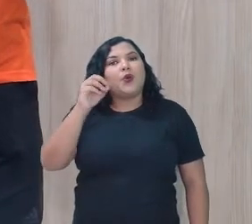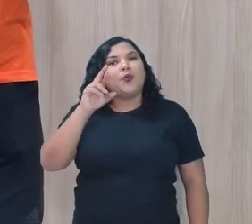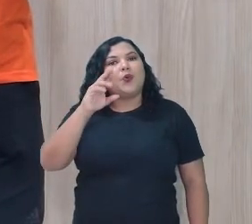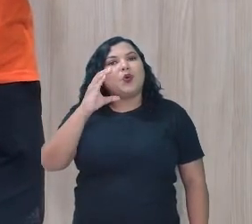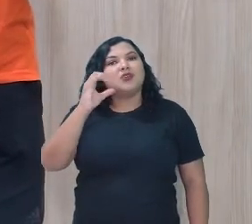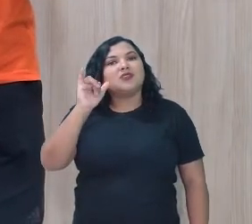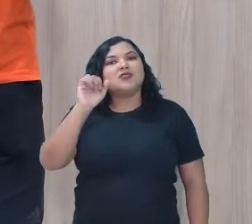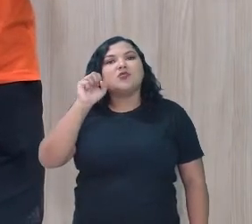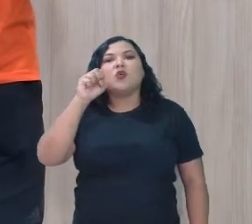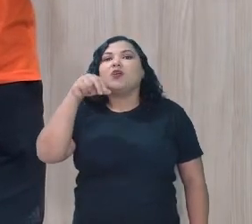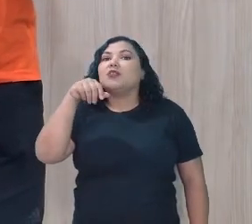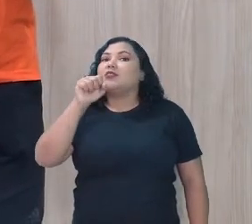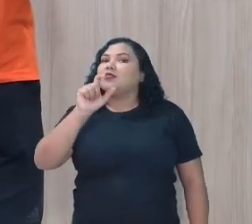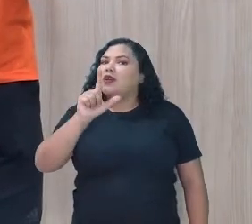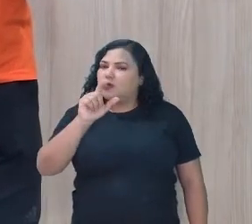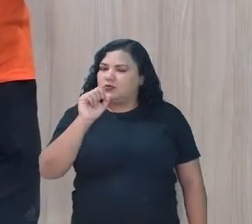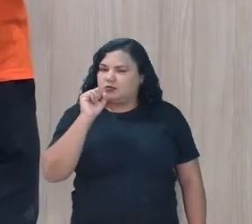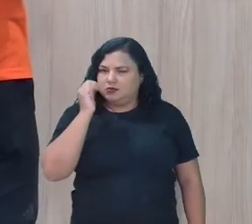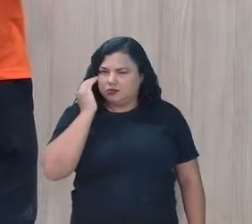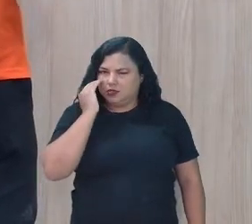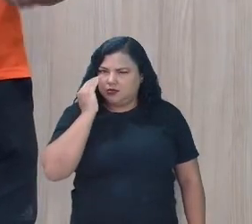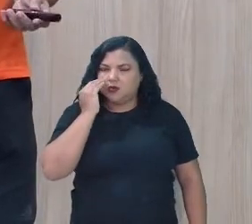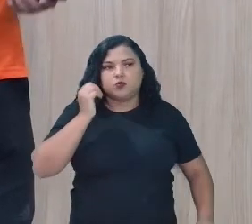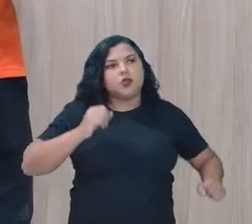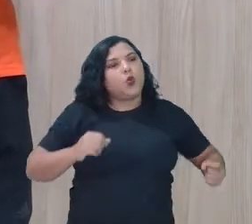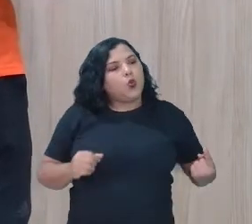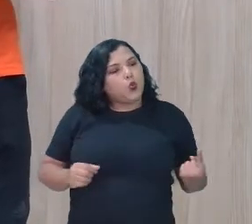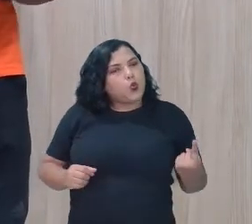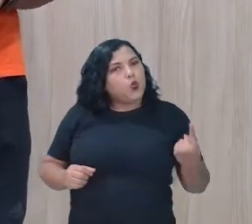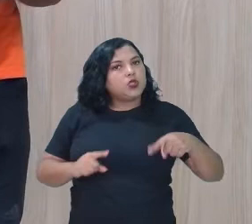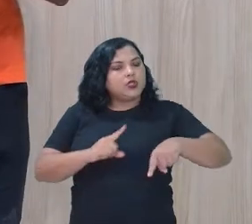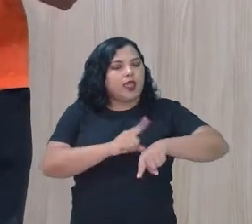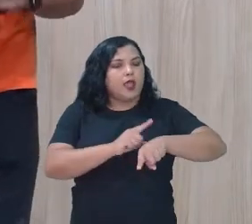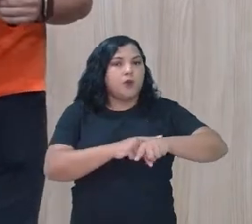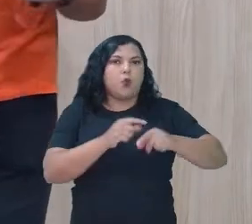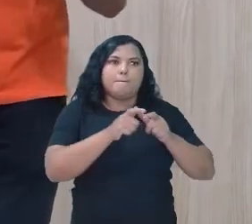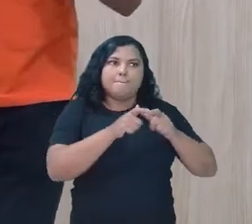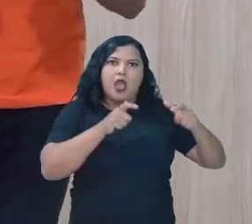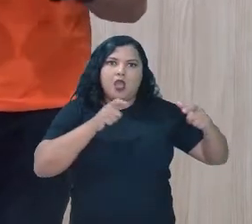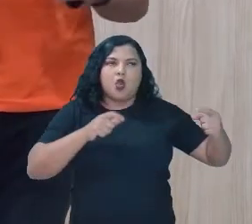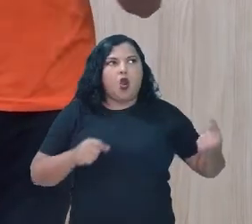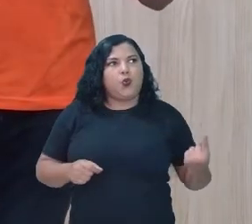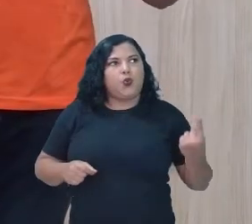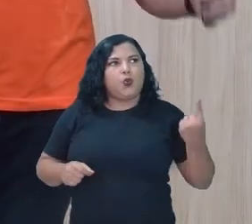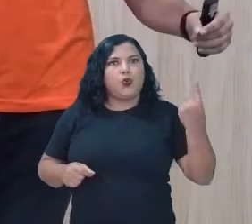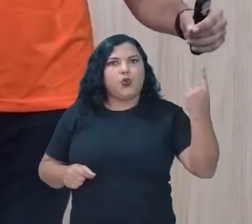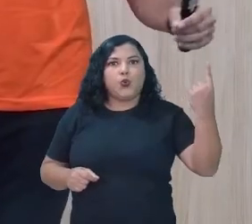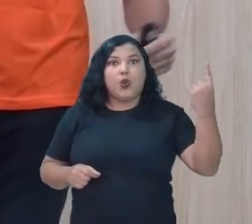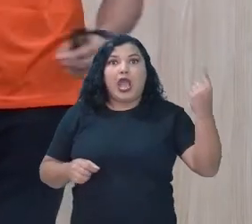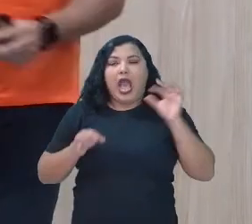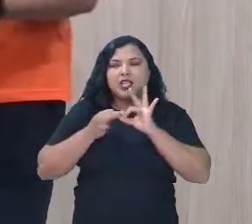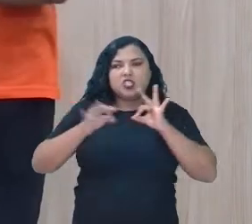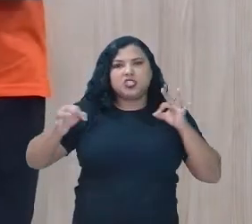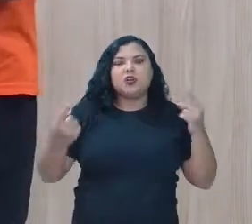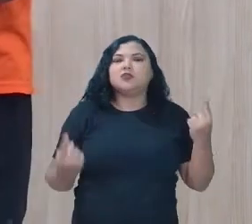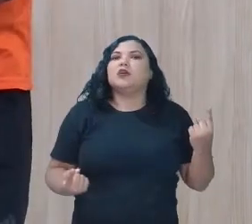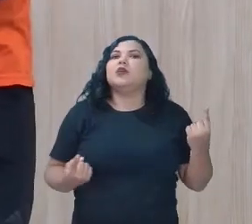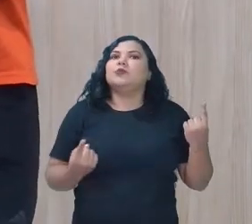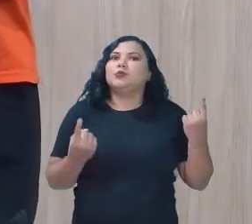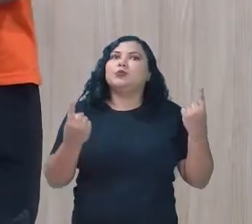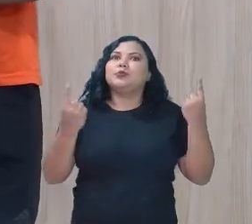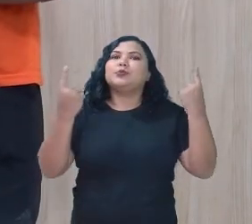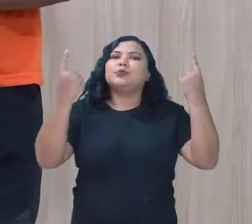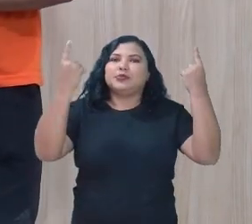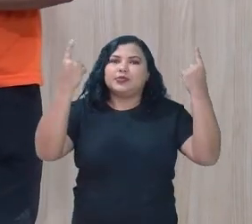e também vou aumentar a distância. Note que eu estou analisando apenas essas 2 grandezas, tá? A grandeza